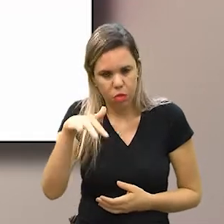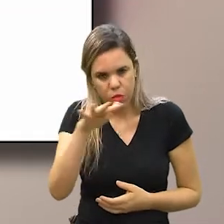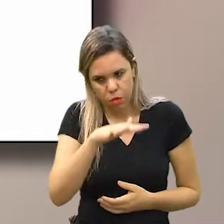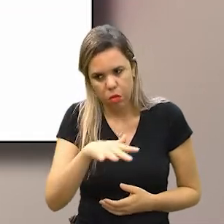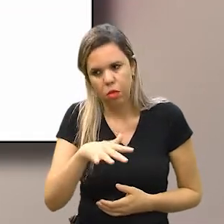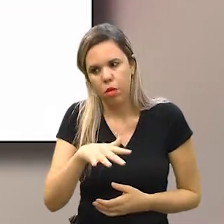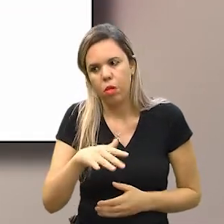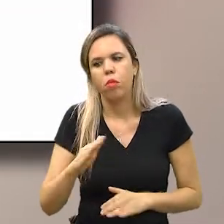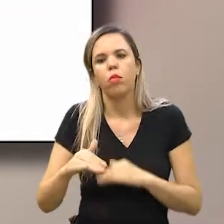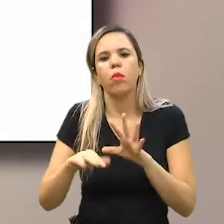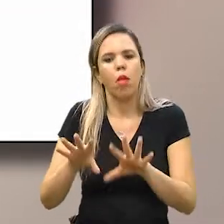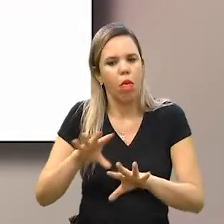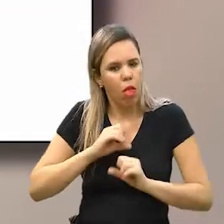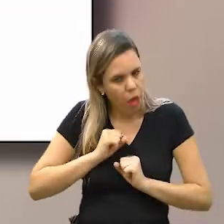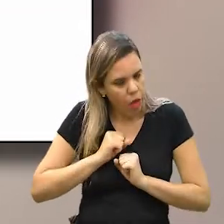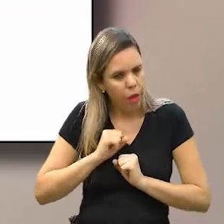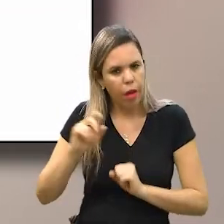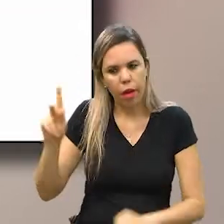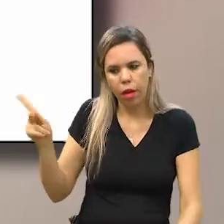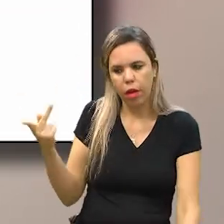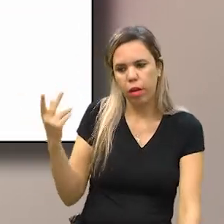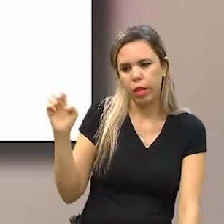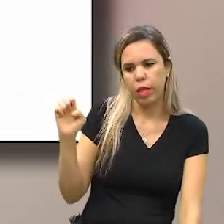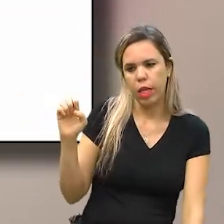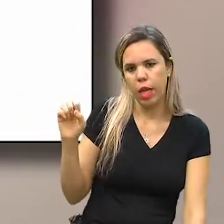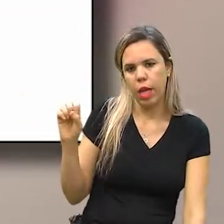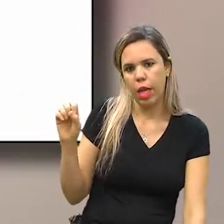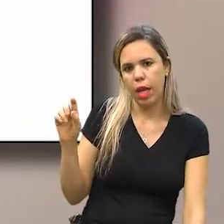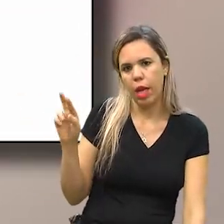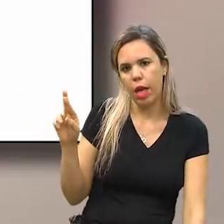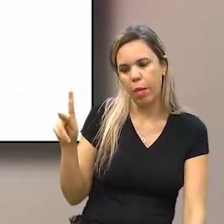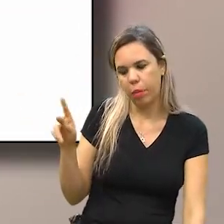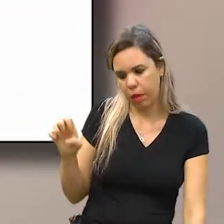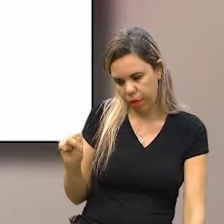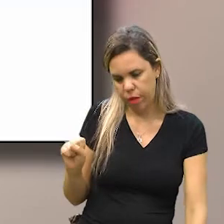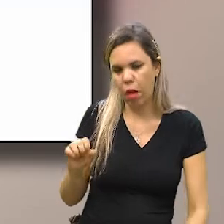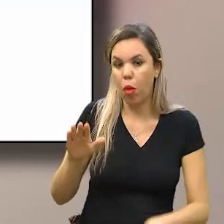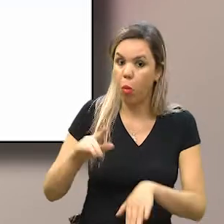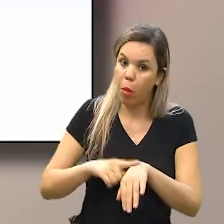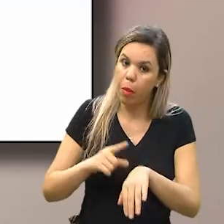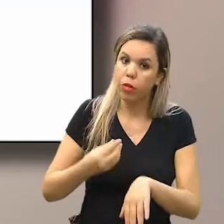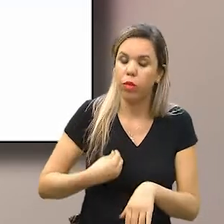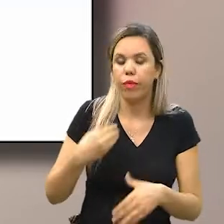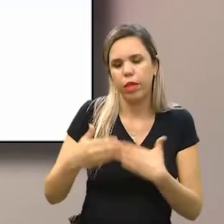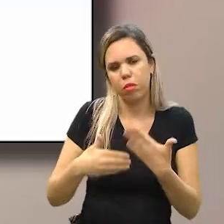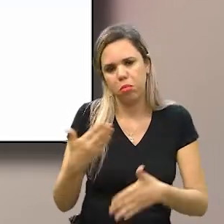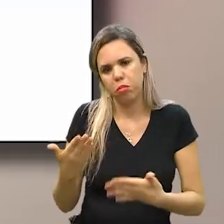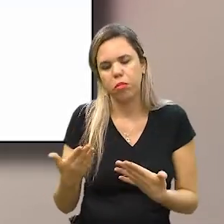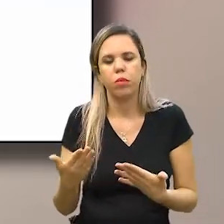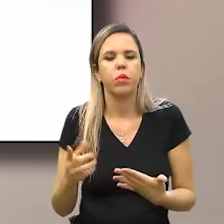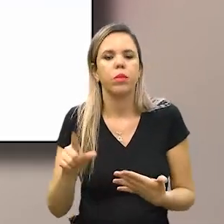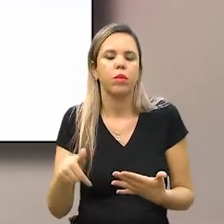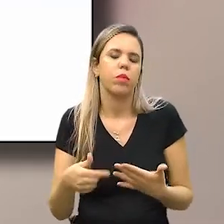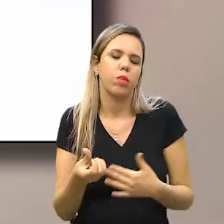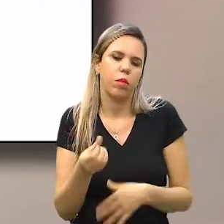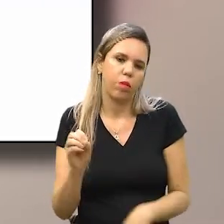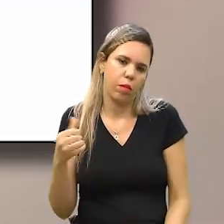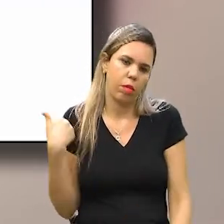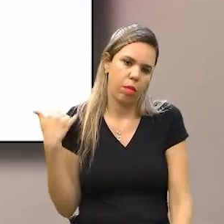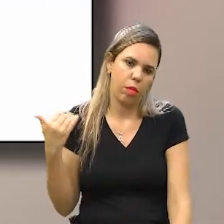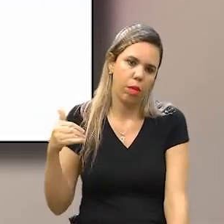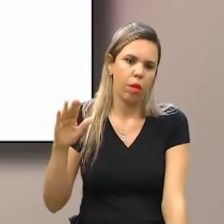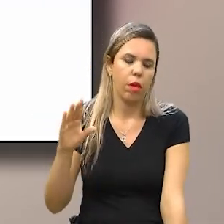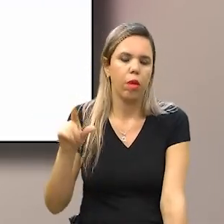da população desenvolvem o herpes zoster em algum momento da vida. O mais comum é ocorrer após os